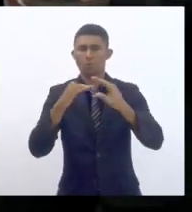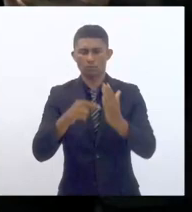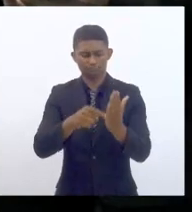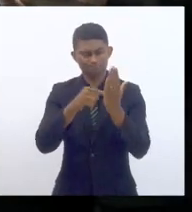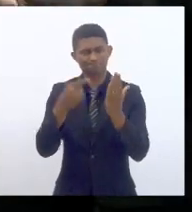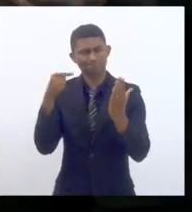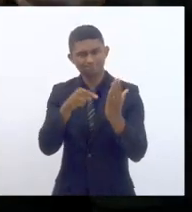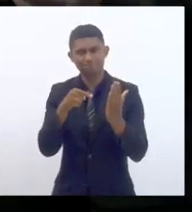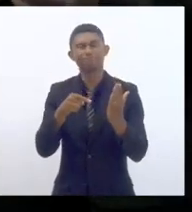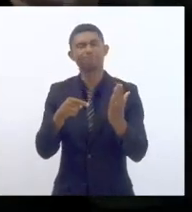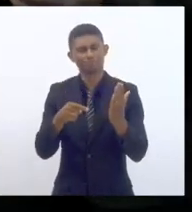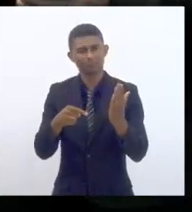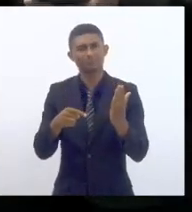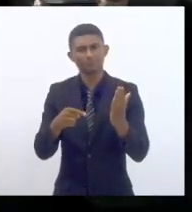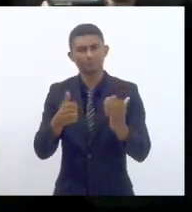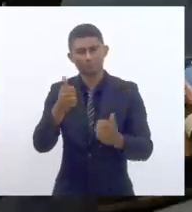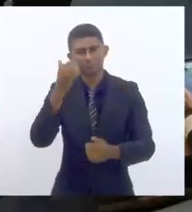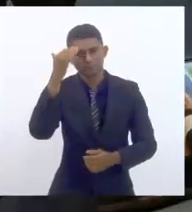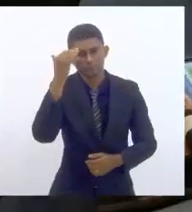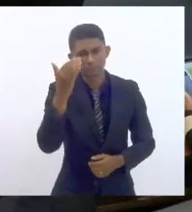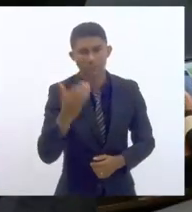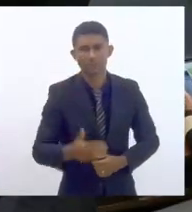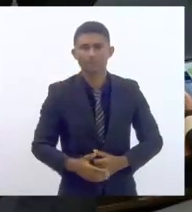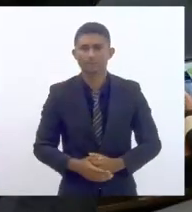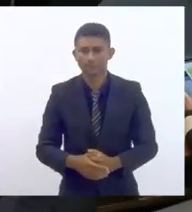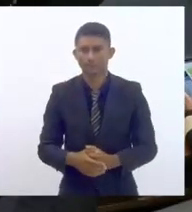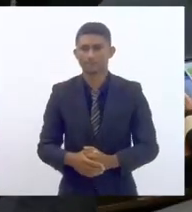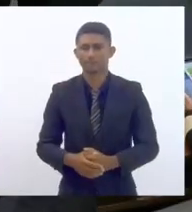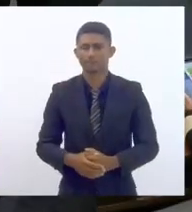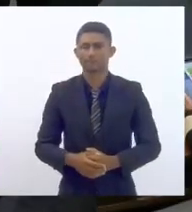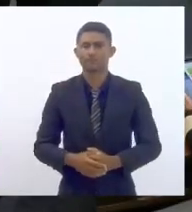que eu tenho recebido no meu gabinete. Obrigado, presidente.